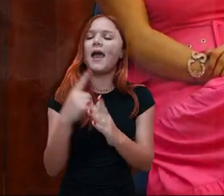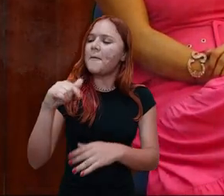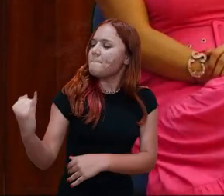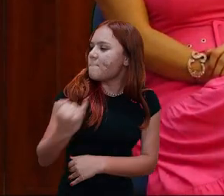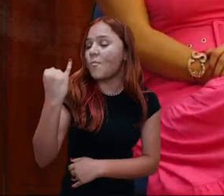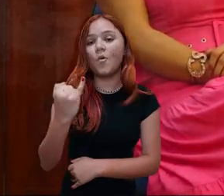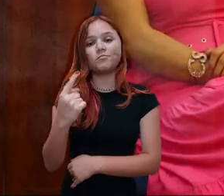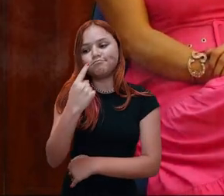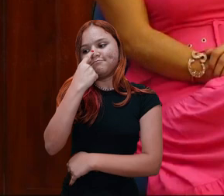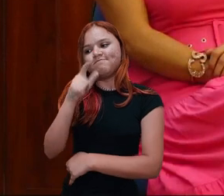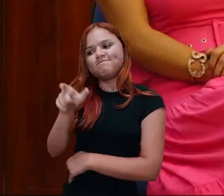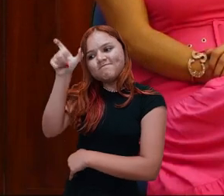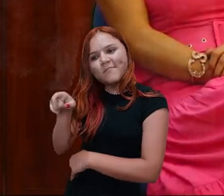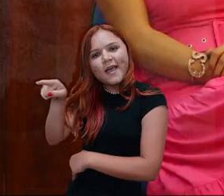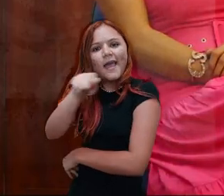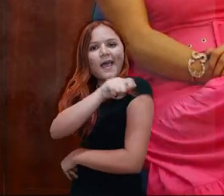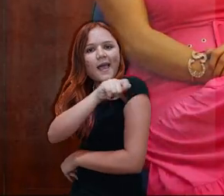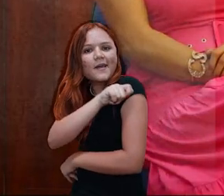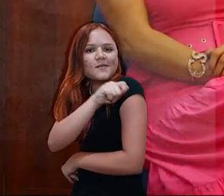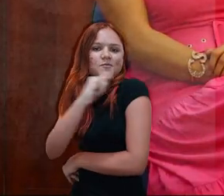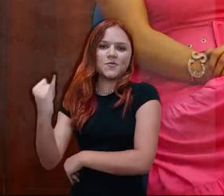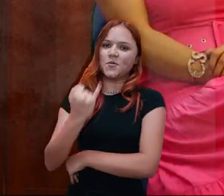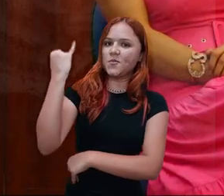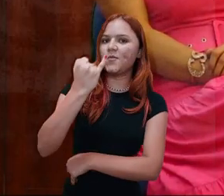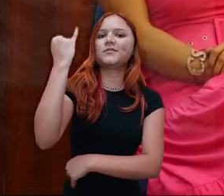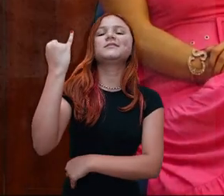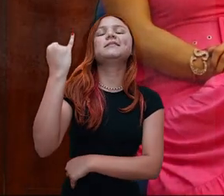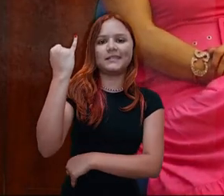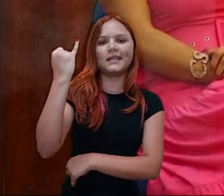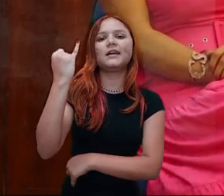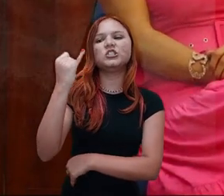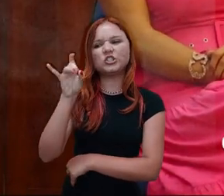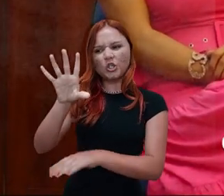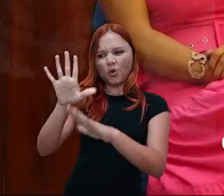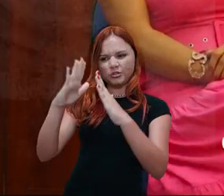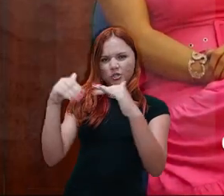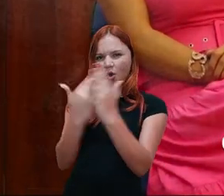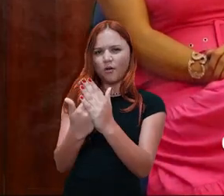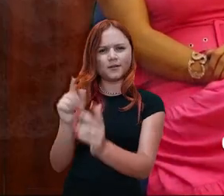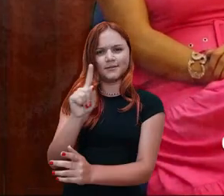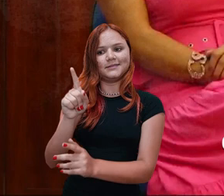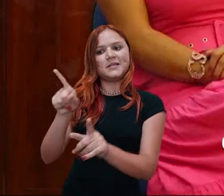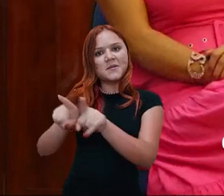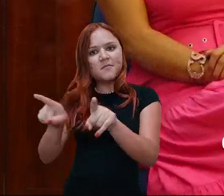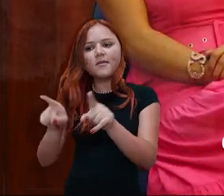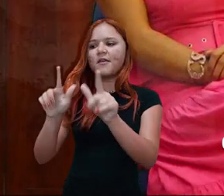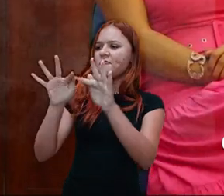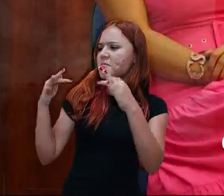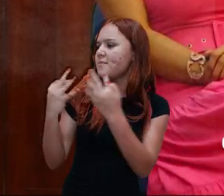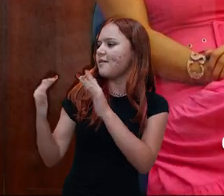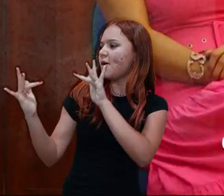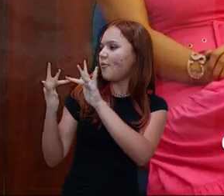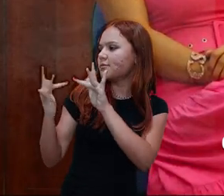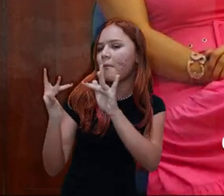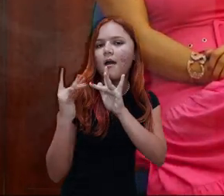seu aluno aquém do âmbito da sala de aula. Que conhece a família, que tem uma boa